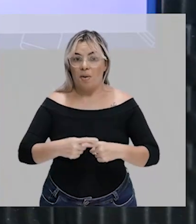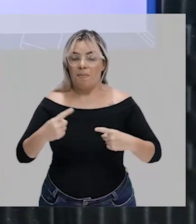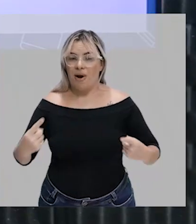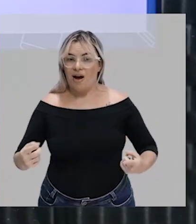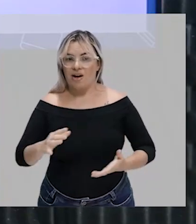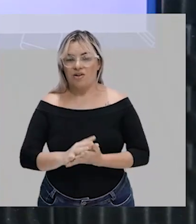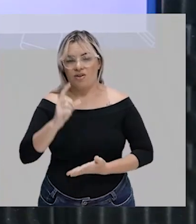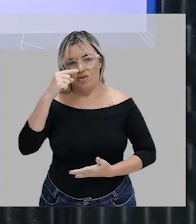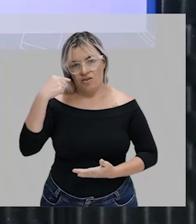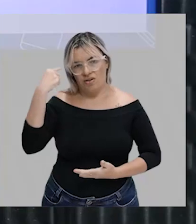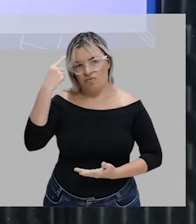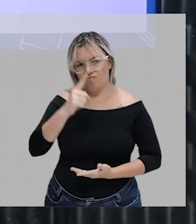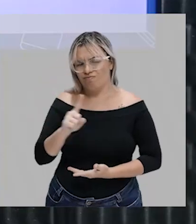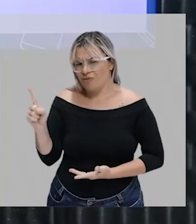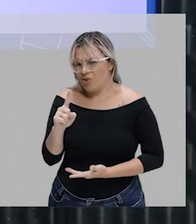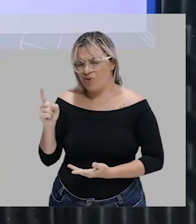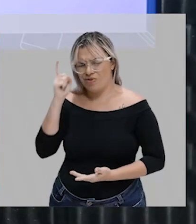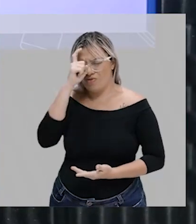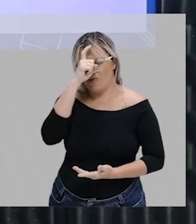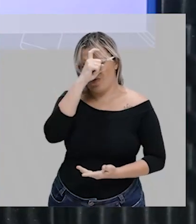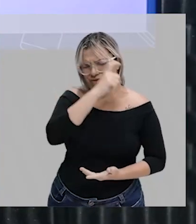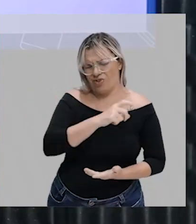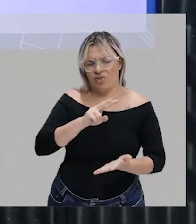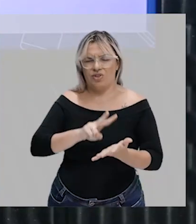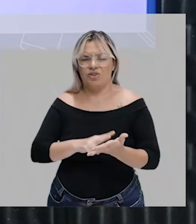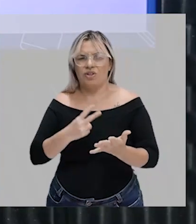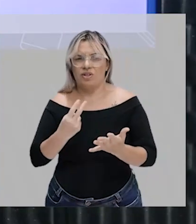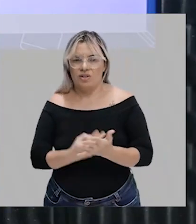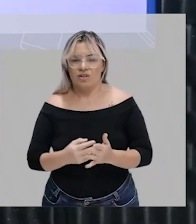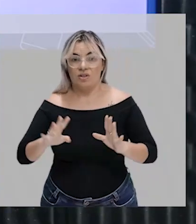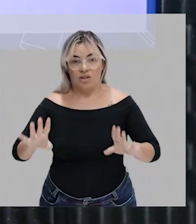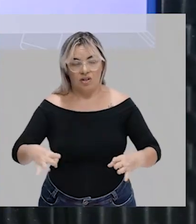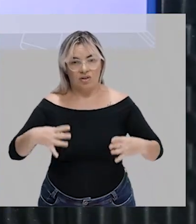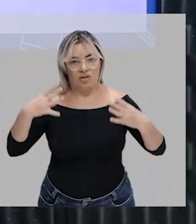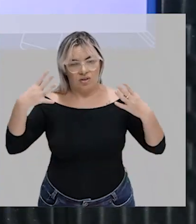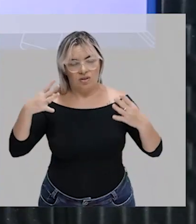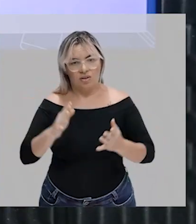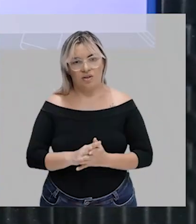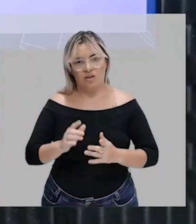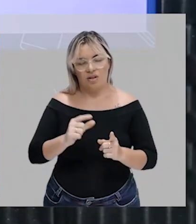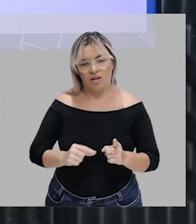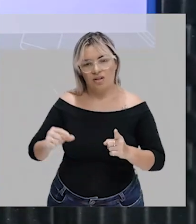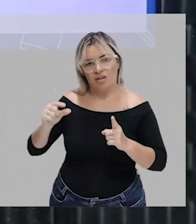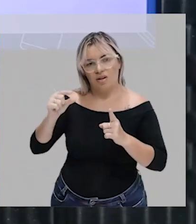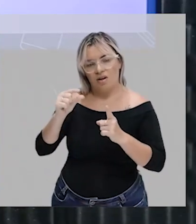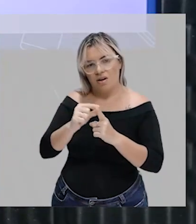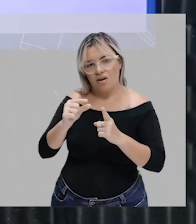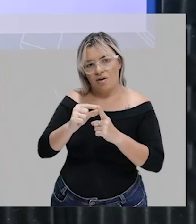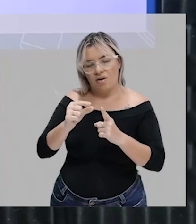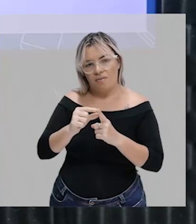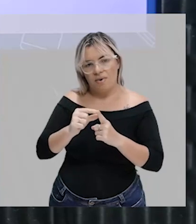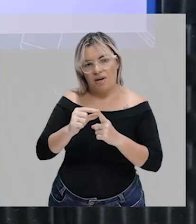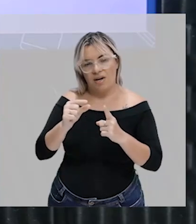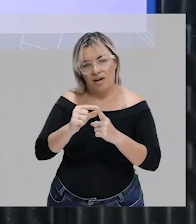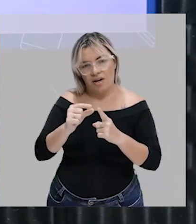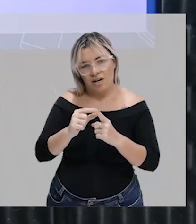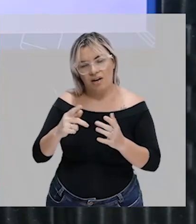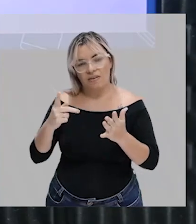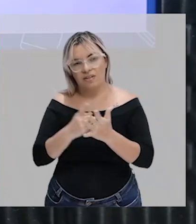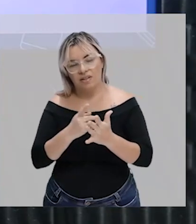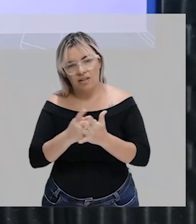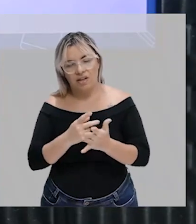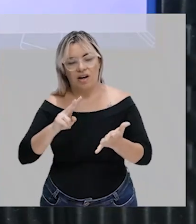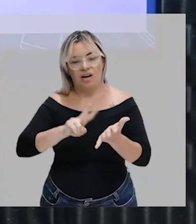de tradução. A gente precisa ficar atento apenas com os falsos cognatos, né, com os falsos amigos. Então, você pode, dentro de